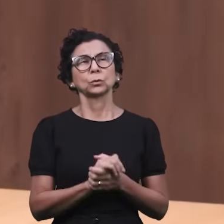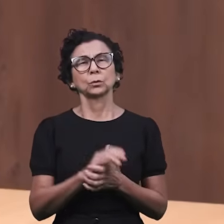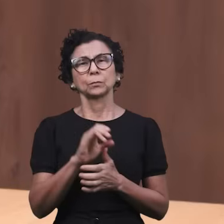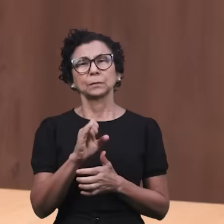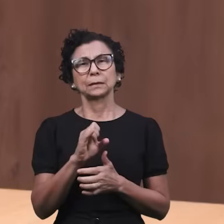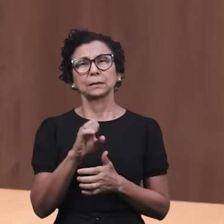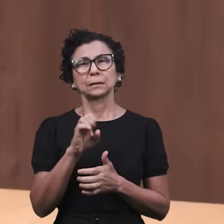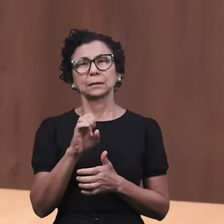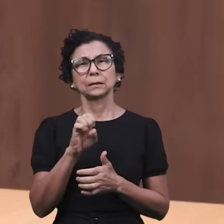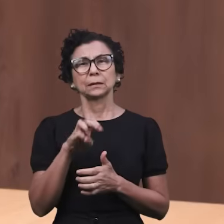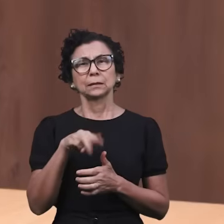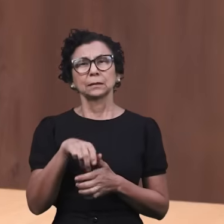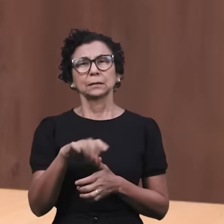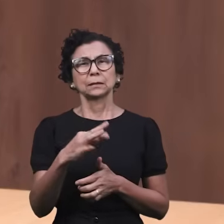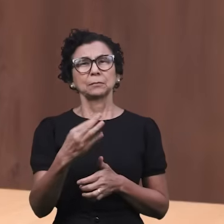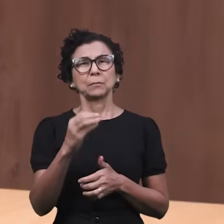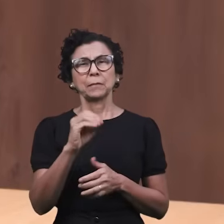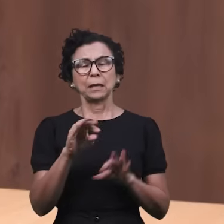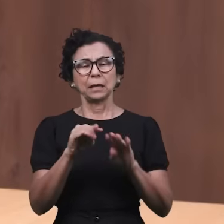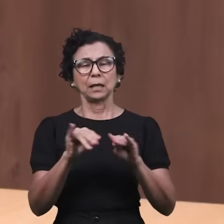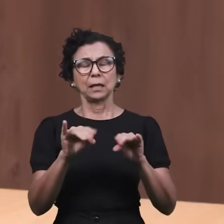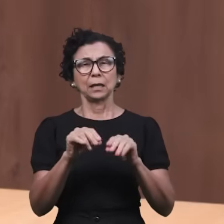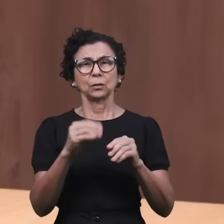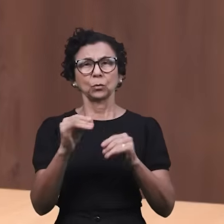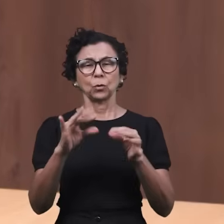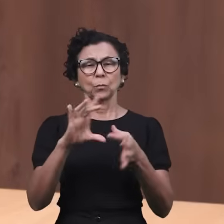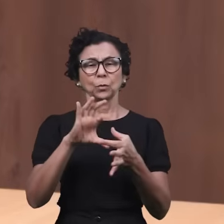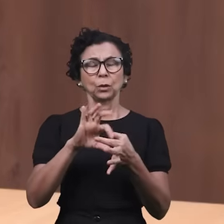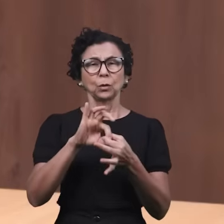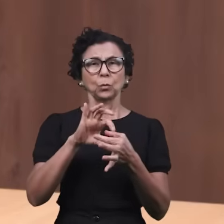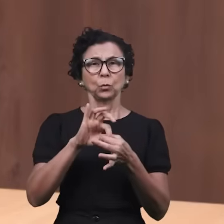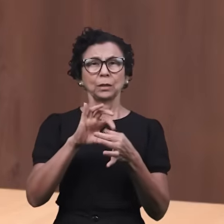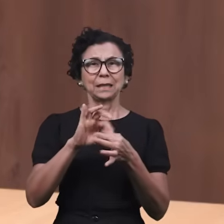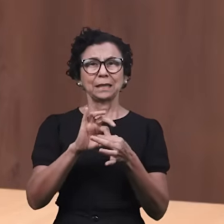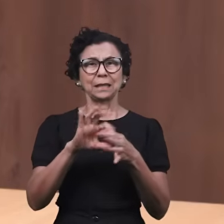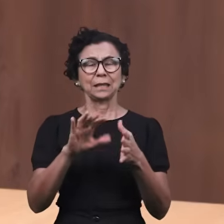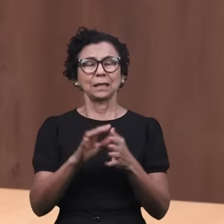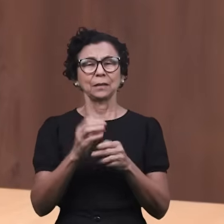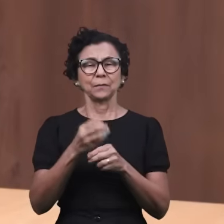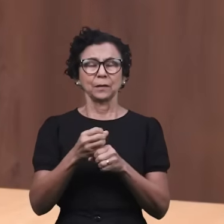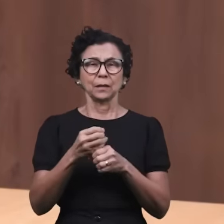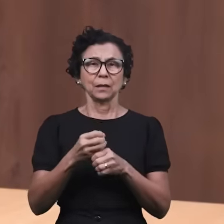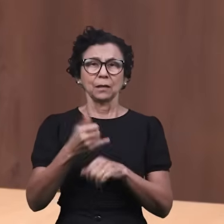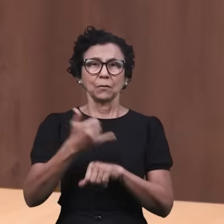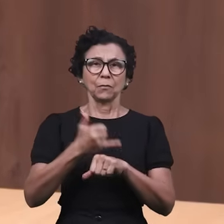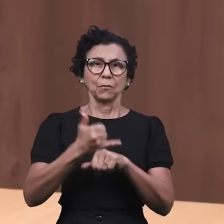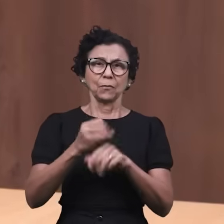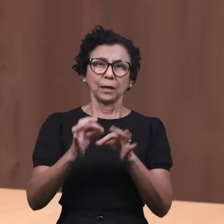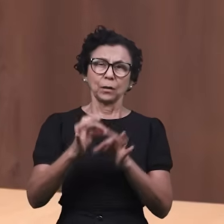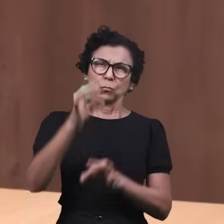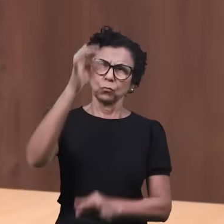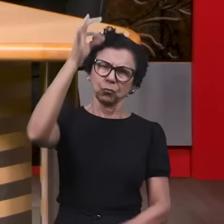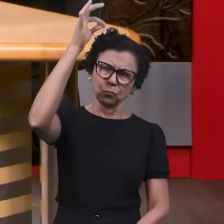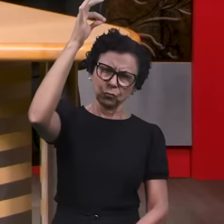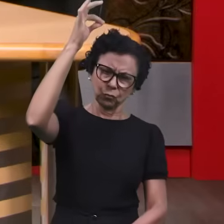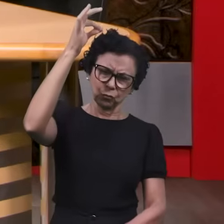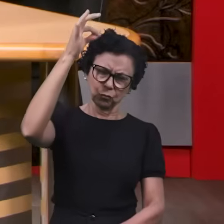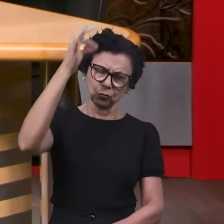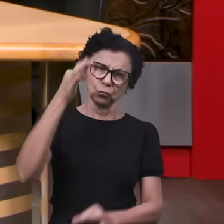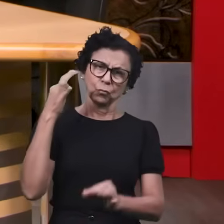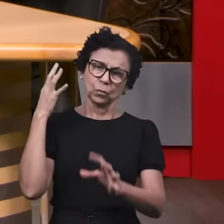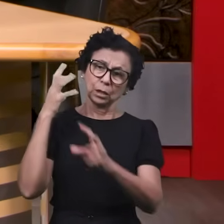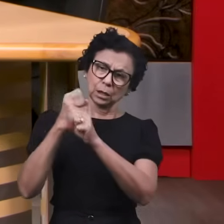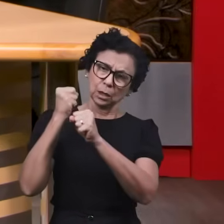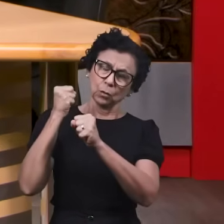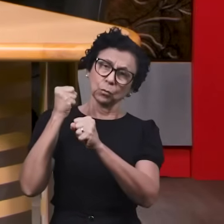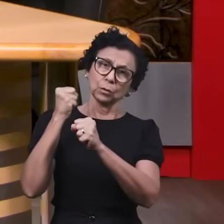cimento, consistência de cimento, a ferragem tem que ser dimensionada, calculada. Exato. Né? Se